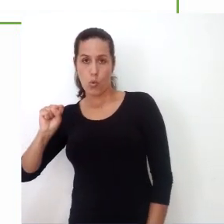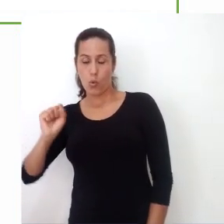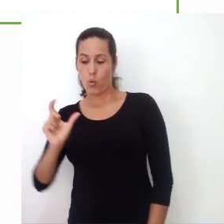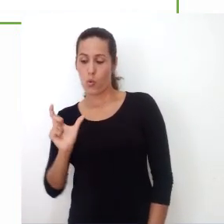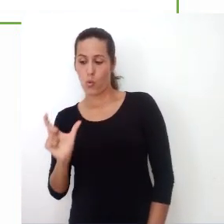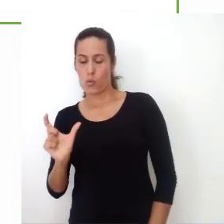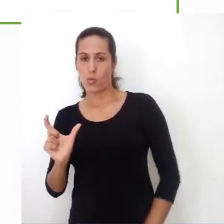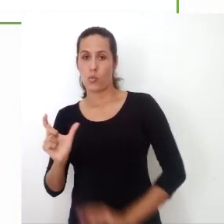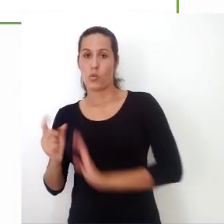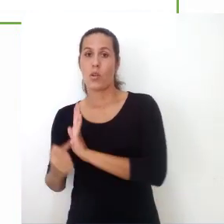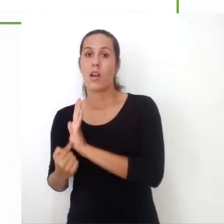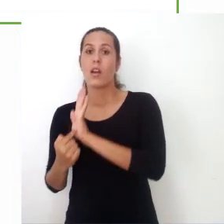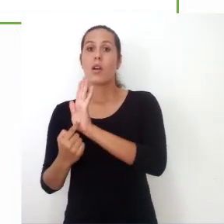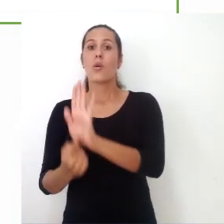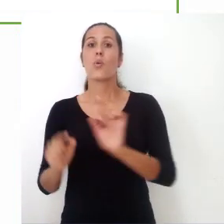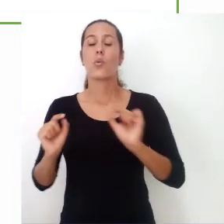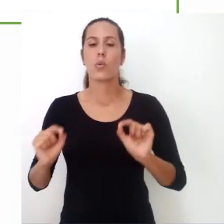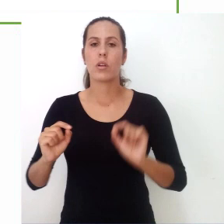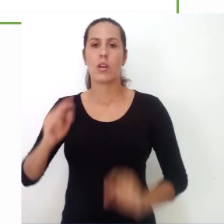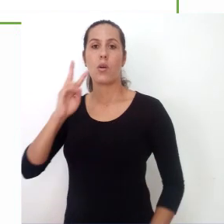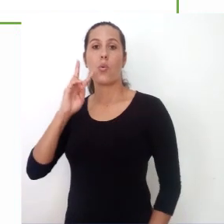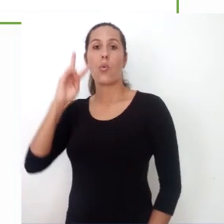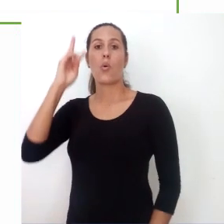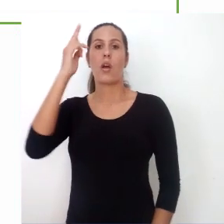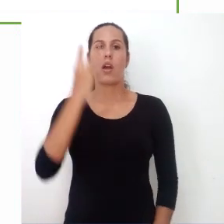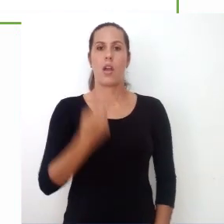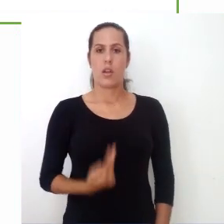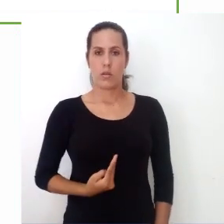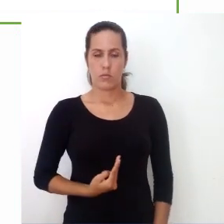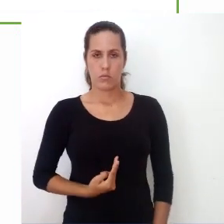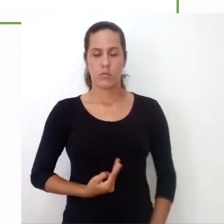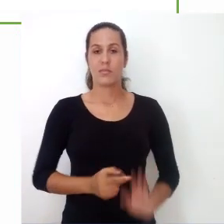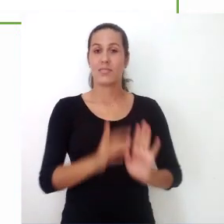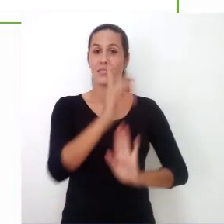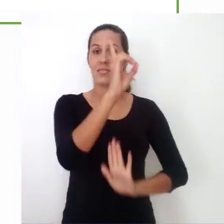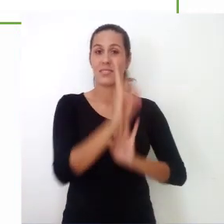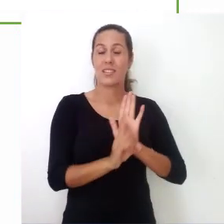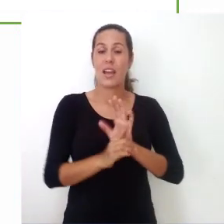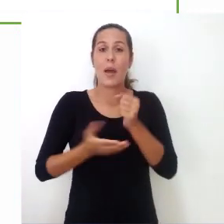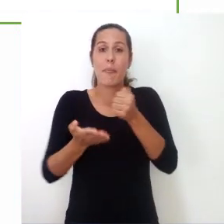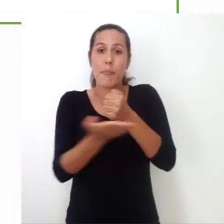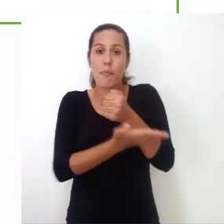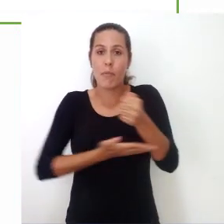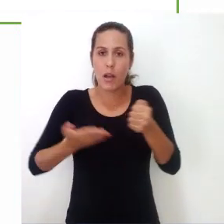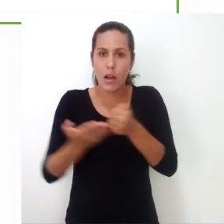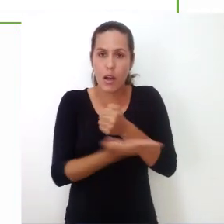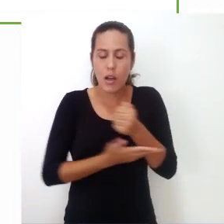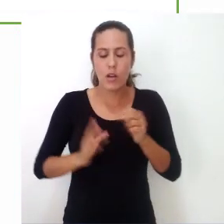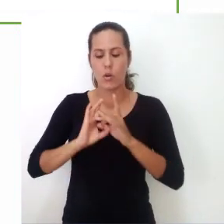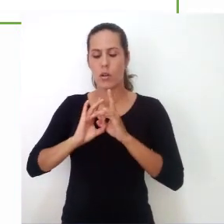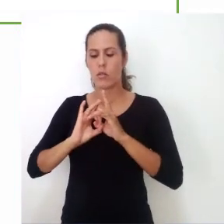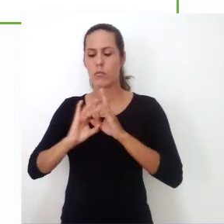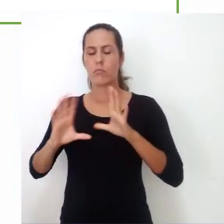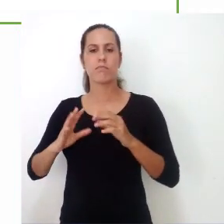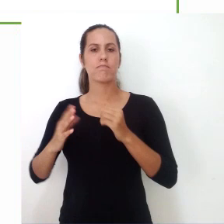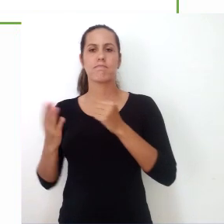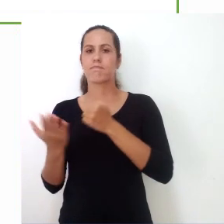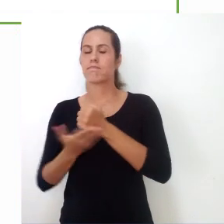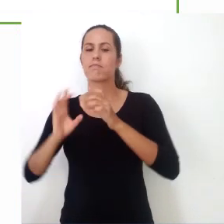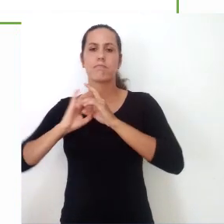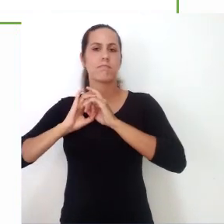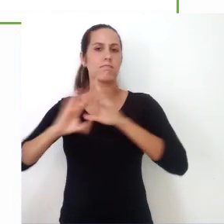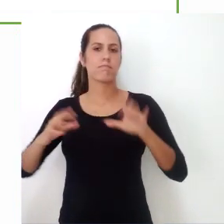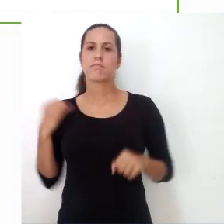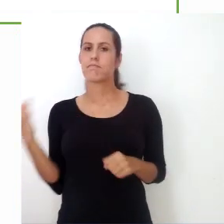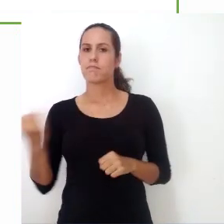olha a palavra, reconhecimento de que os direitos básicos e as liberdades fundamentais são inerentes, quer